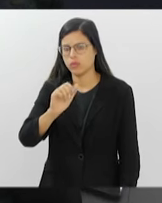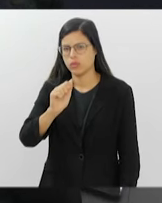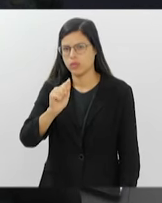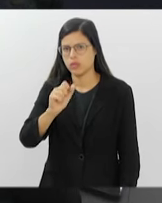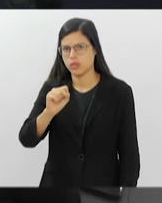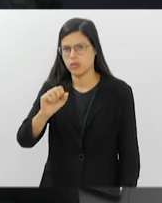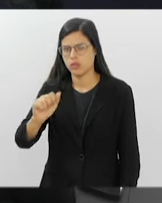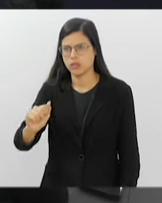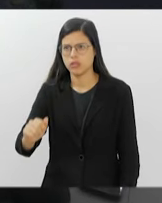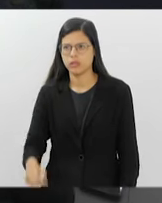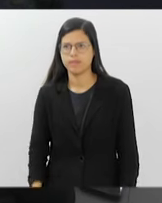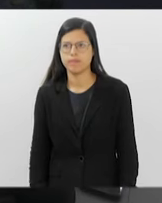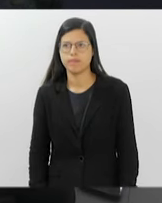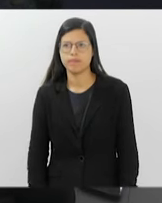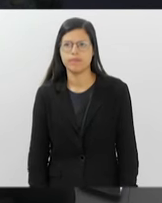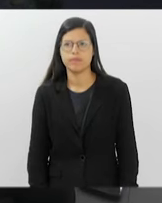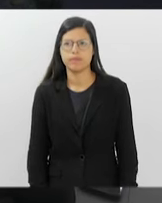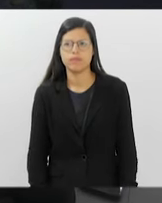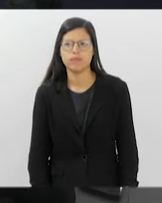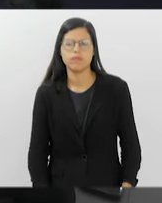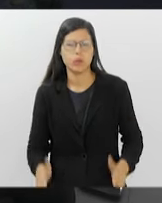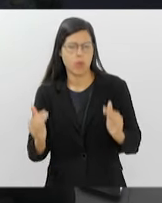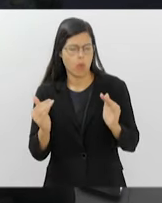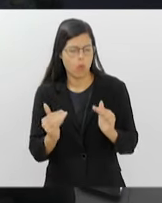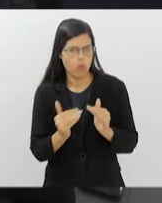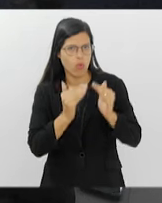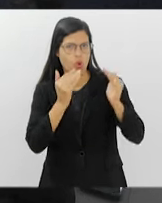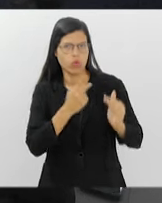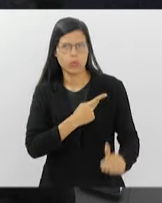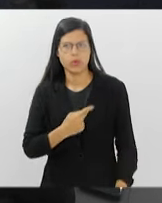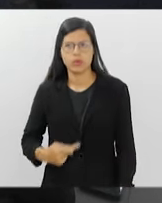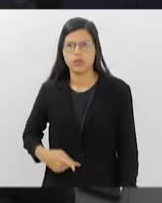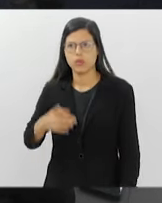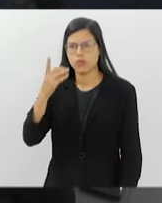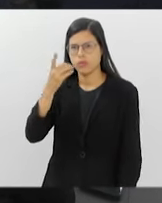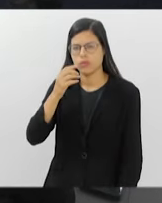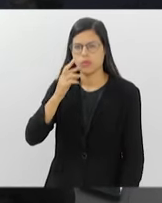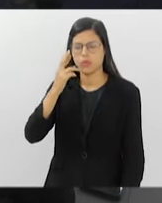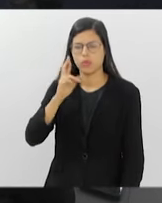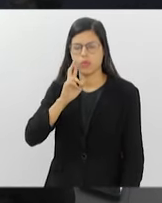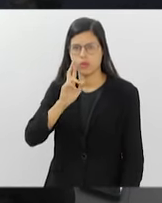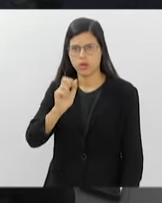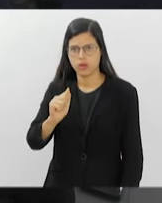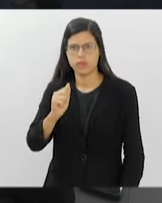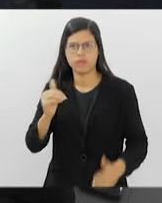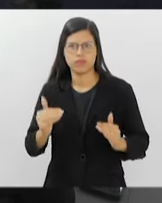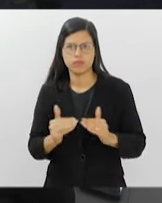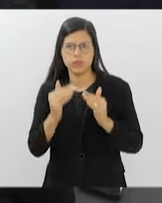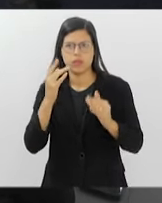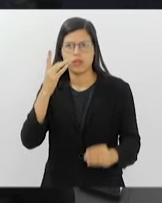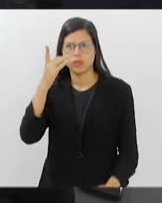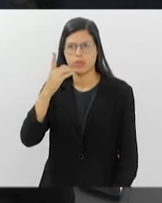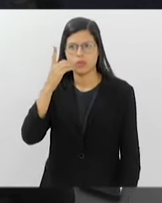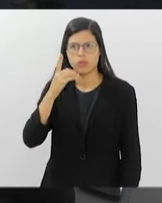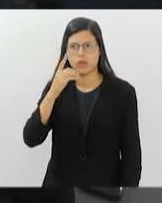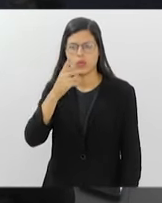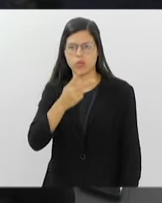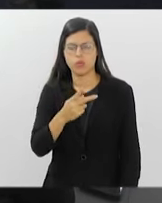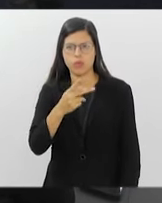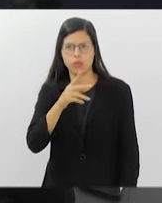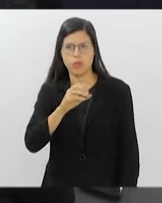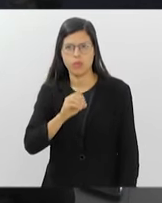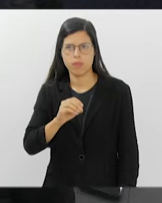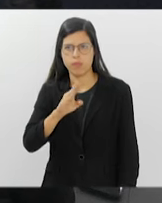aqui mencionados parecer favorável senhor presidente Deputado Rodrigo amorm favorável Presidente Deputado Rodrigo Felipe poubel eu